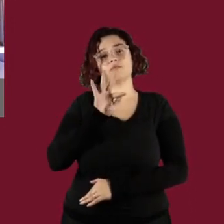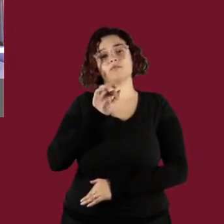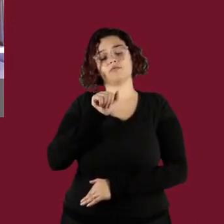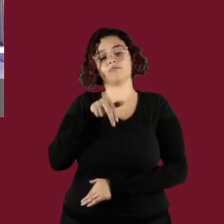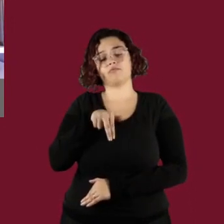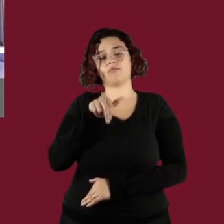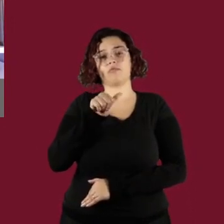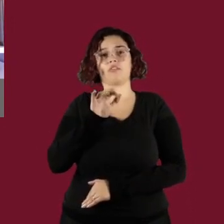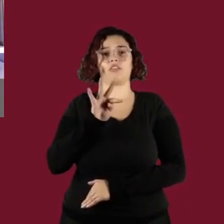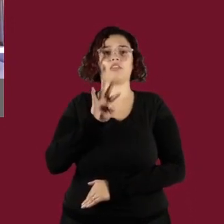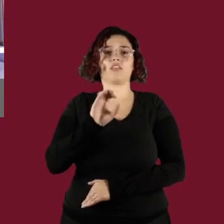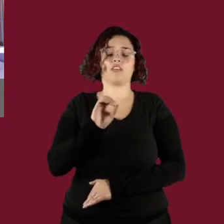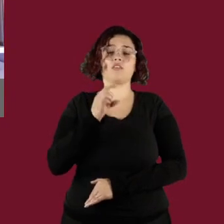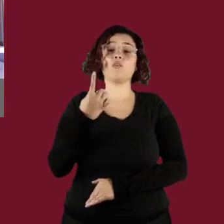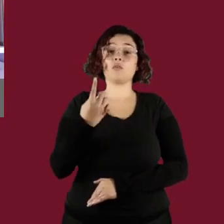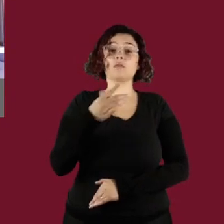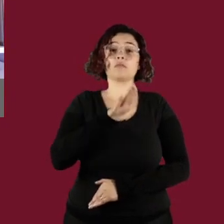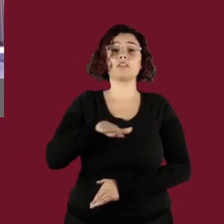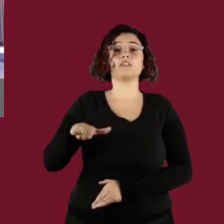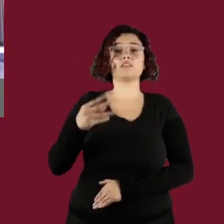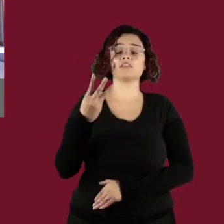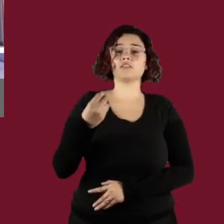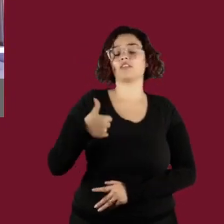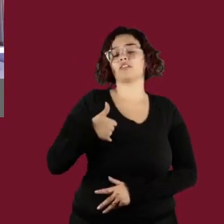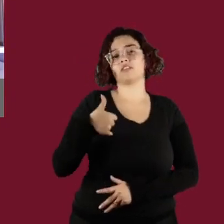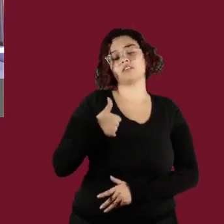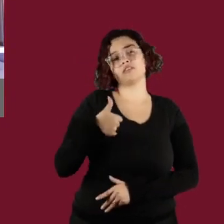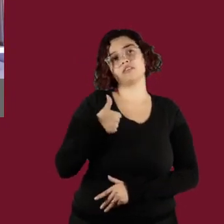órfã, devia ter 3 anos, continha.